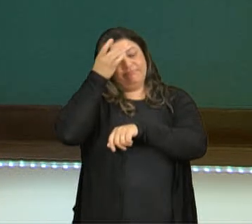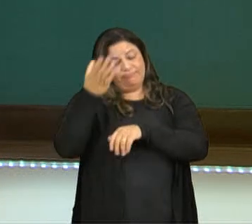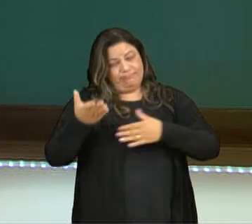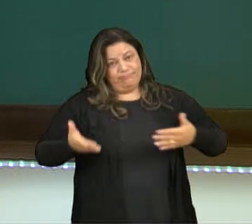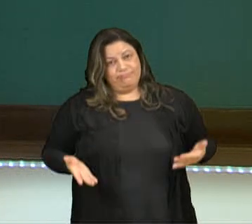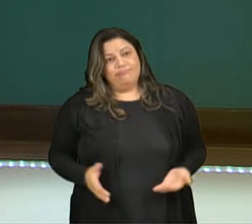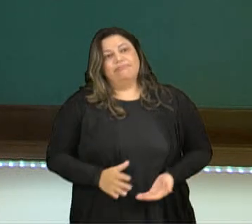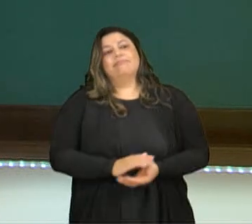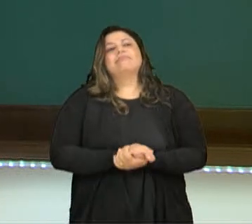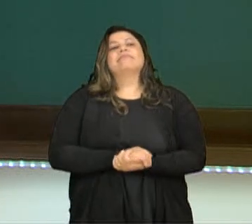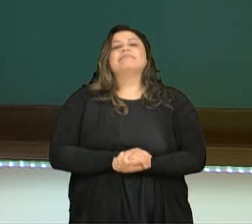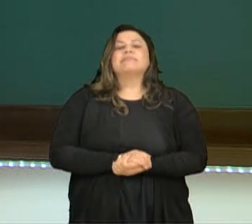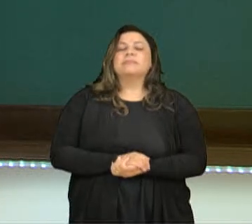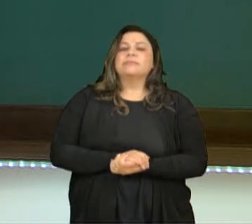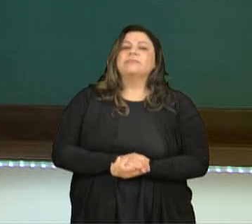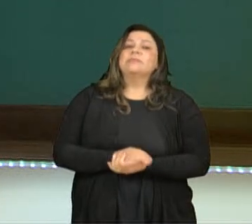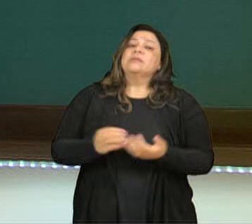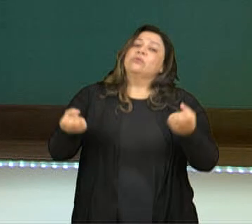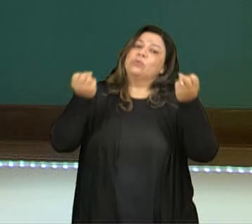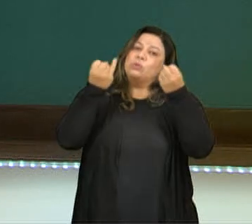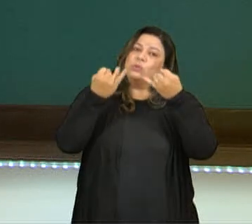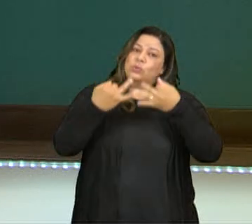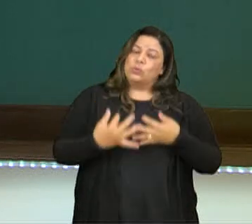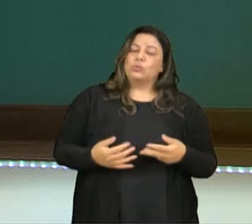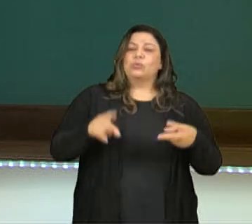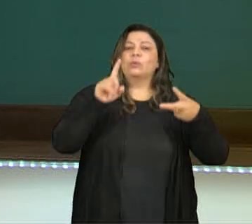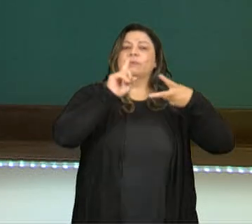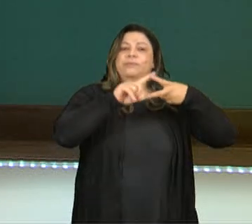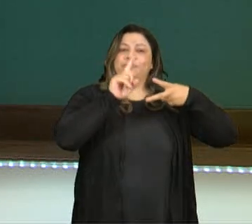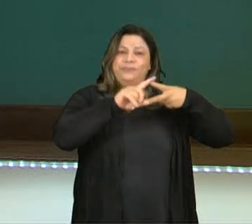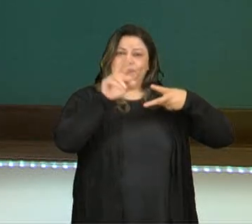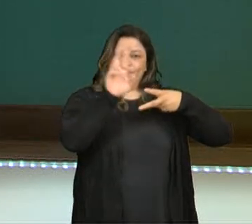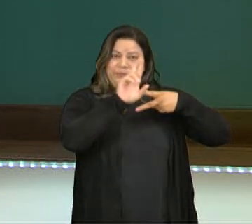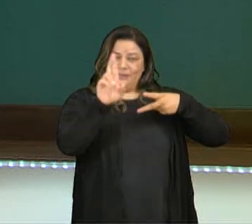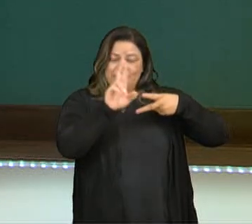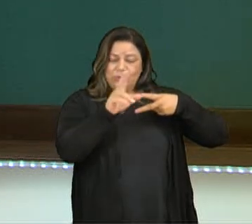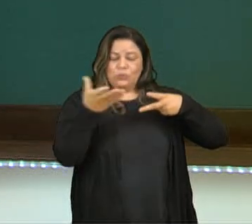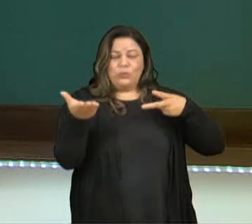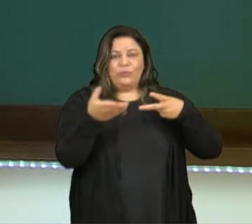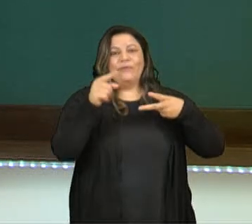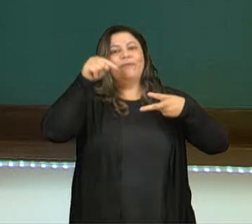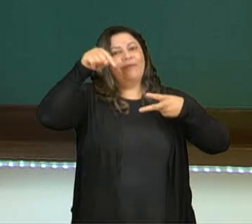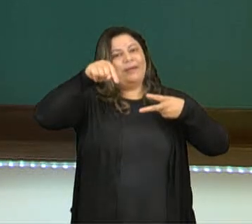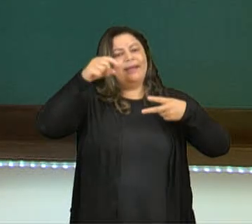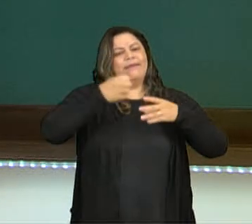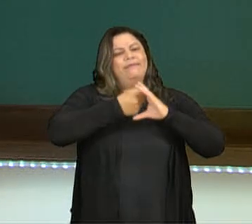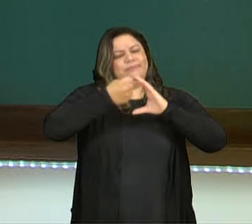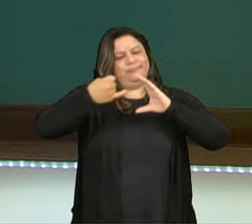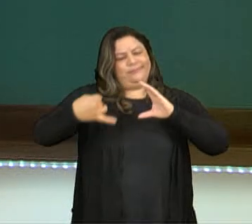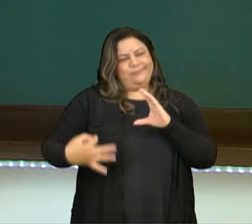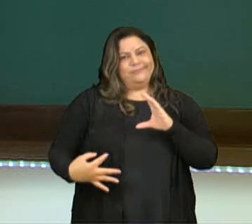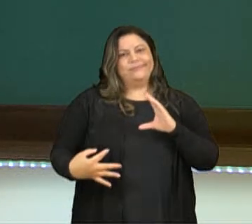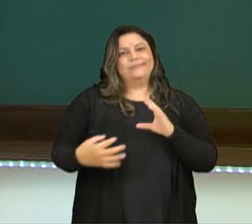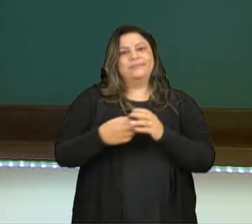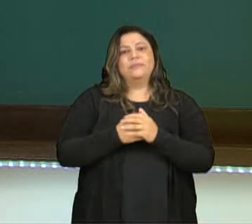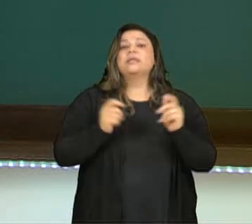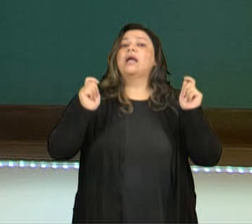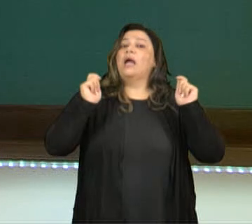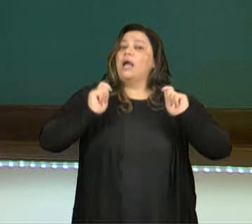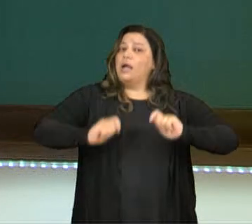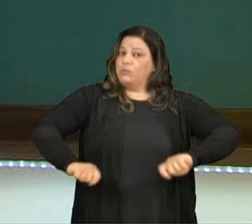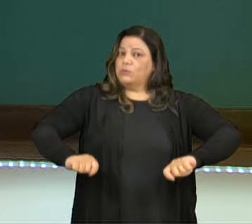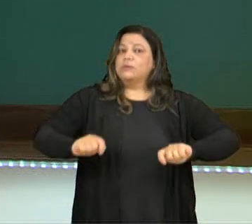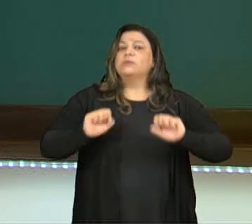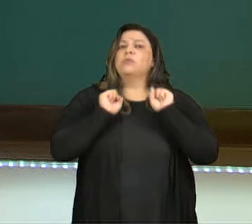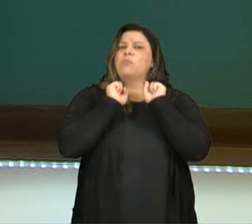renovação. Então, quando eu digo um recurso renovável, é porque ele tem essas características. É